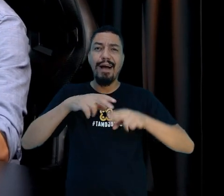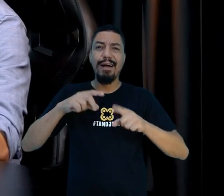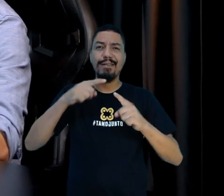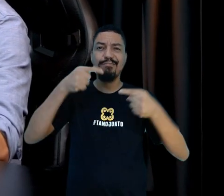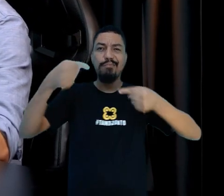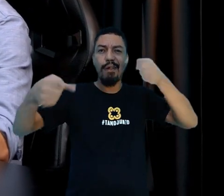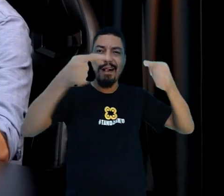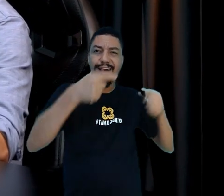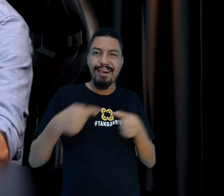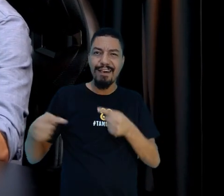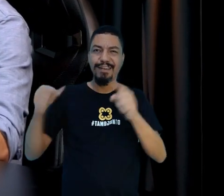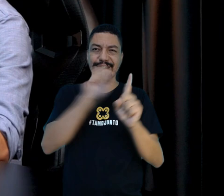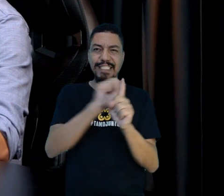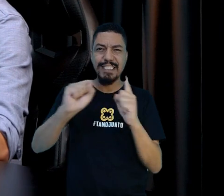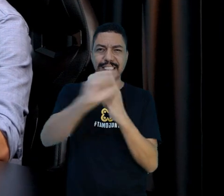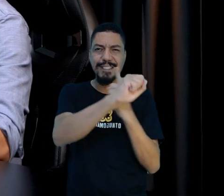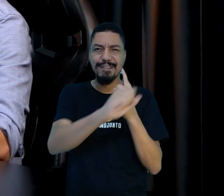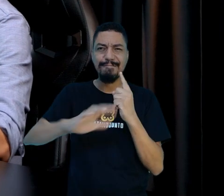né? Então,